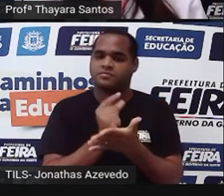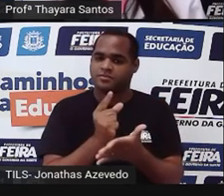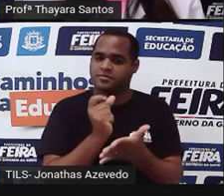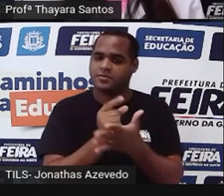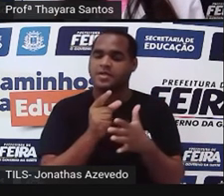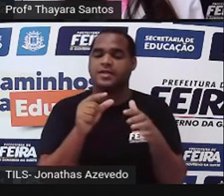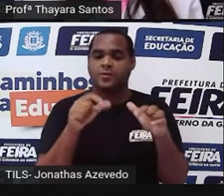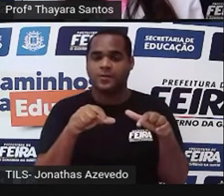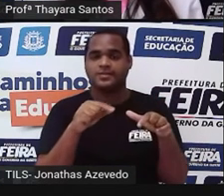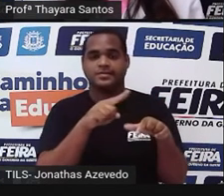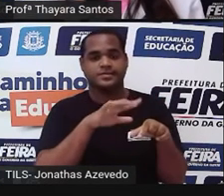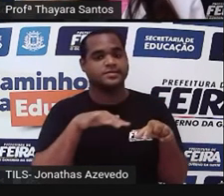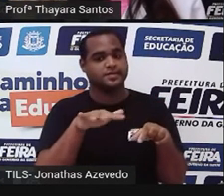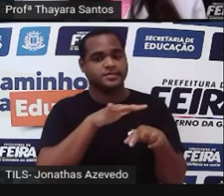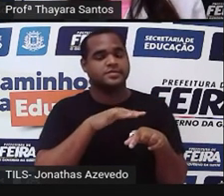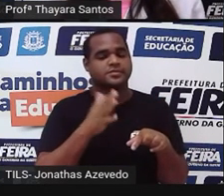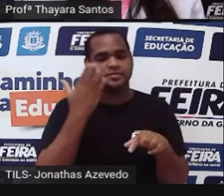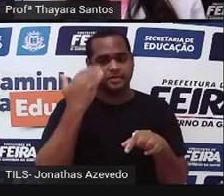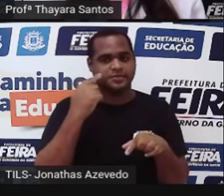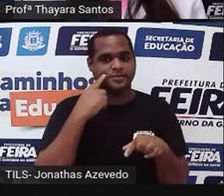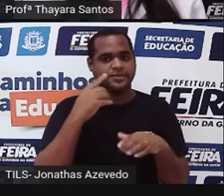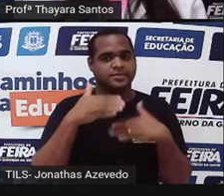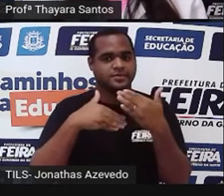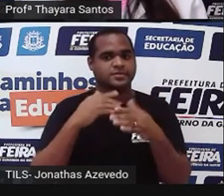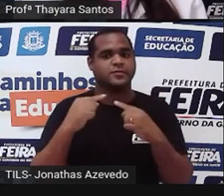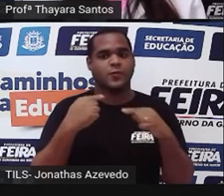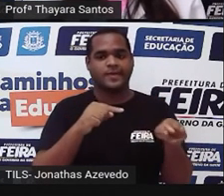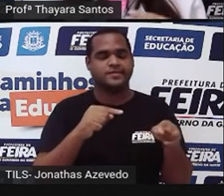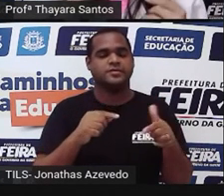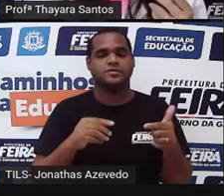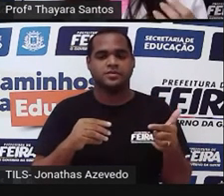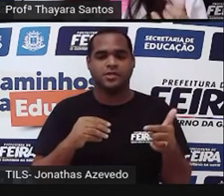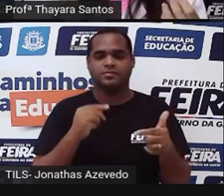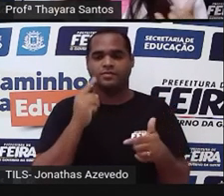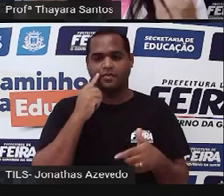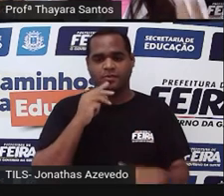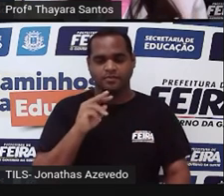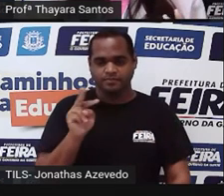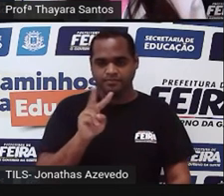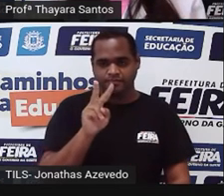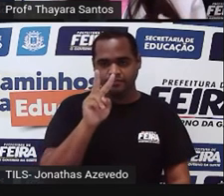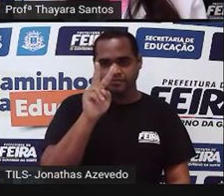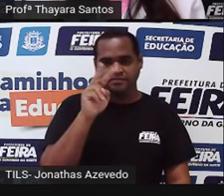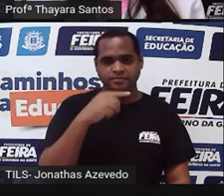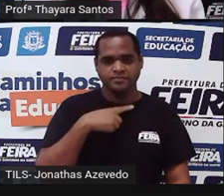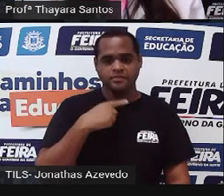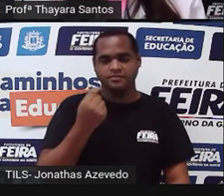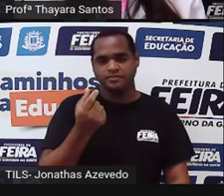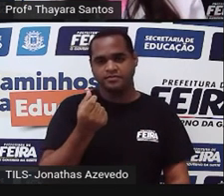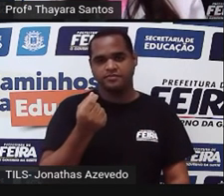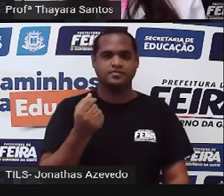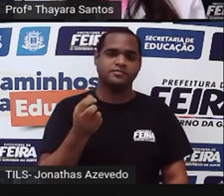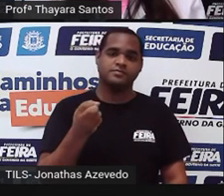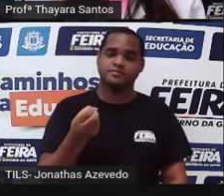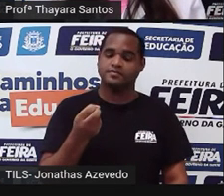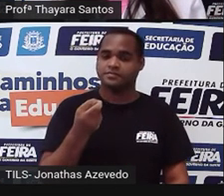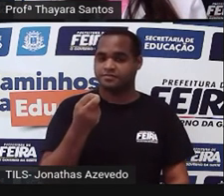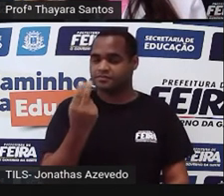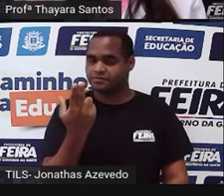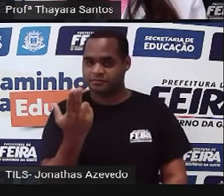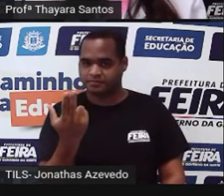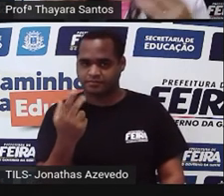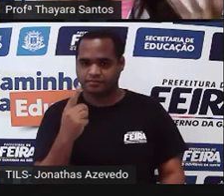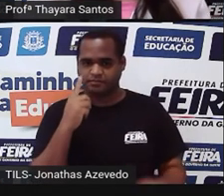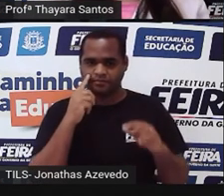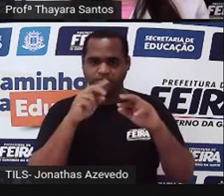daquele serviço que você provocou. Pode ser em valor mesmo, né, em dinheiro, em real, pode ser em